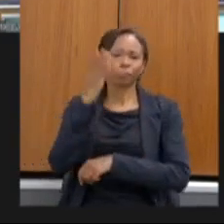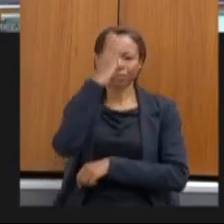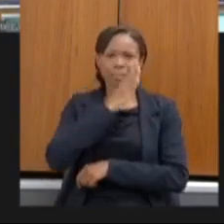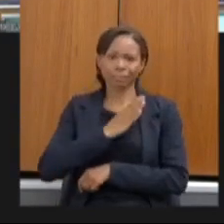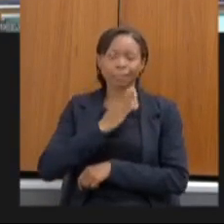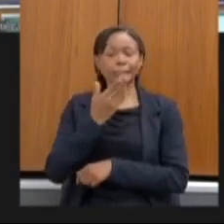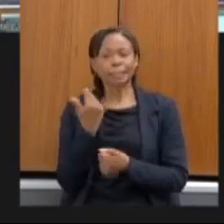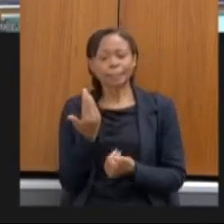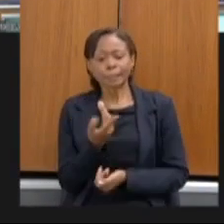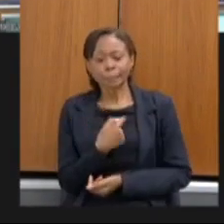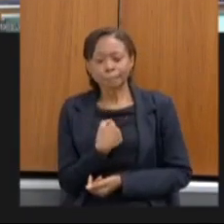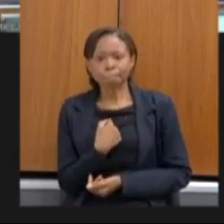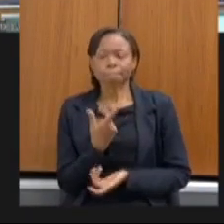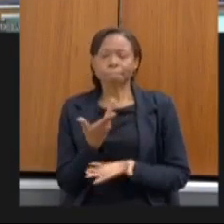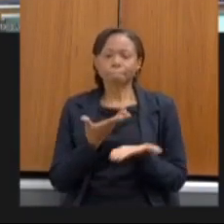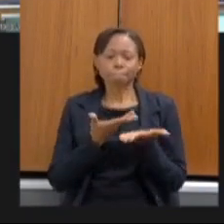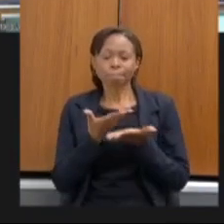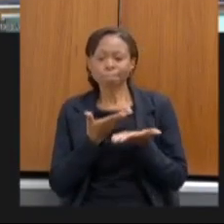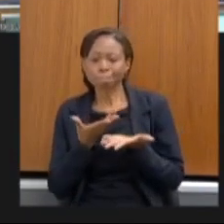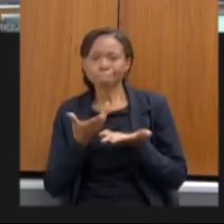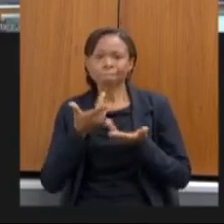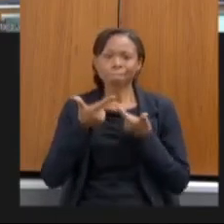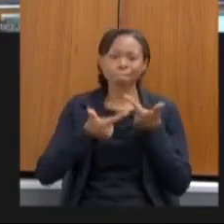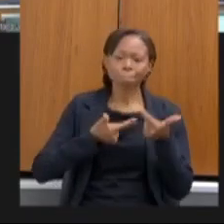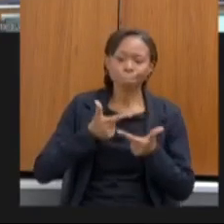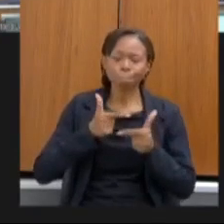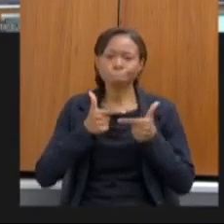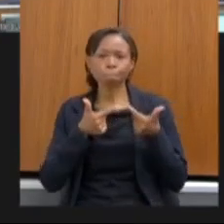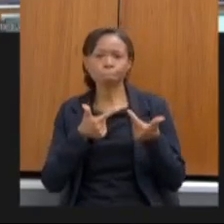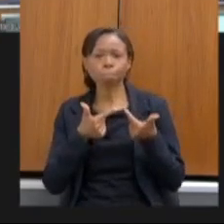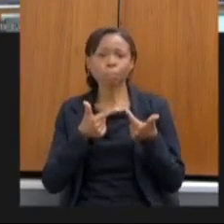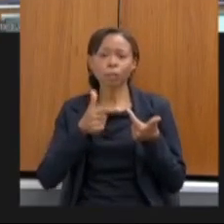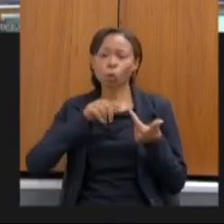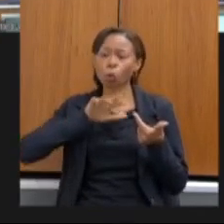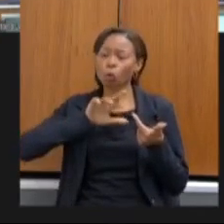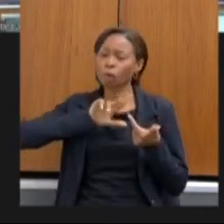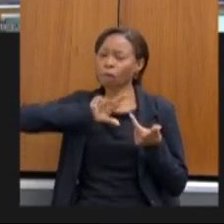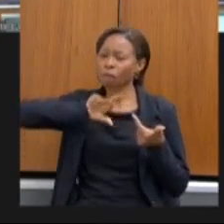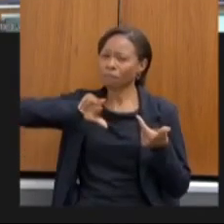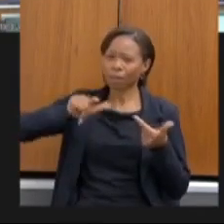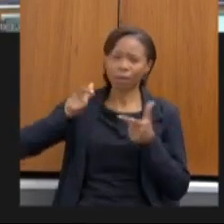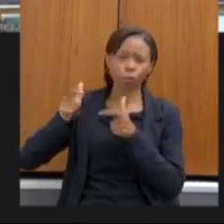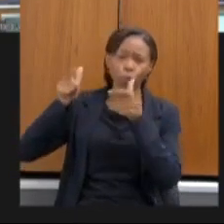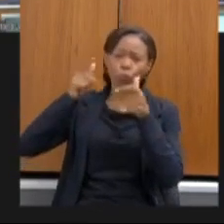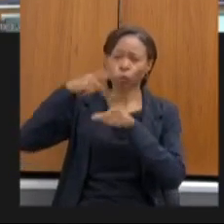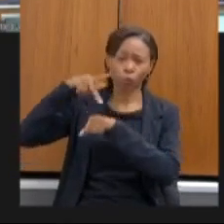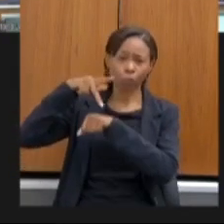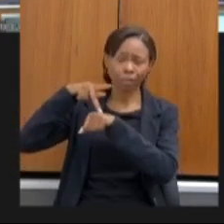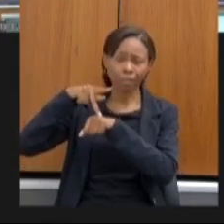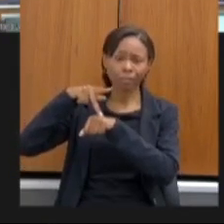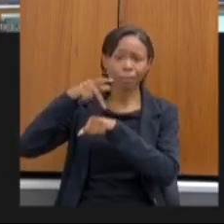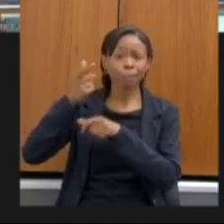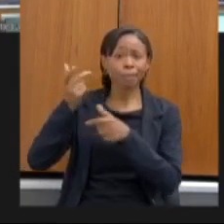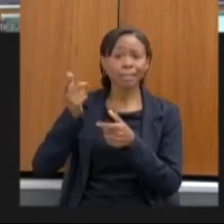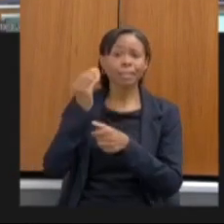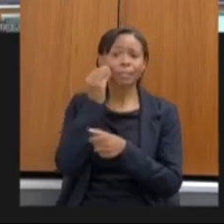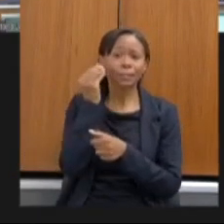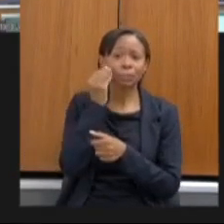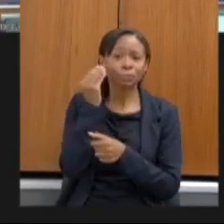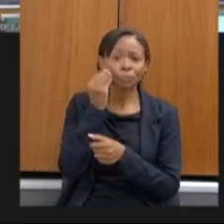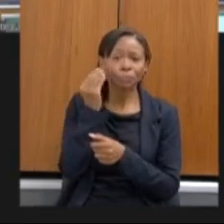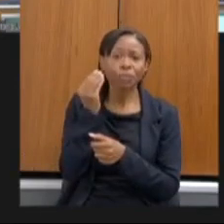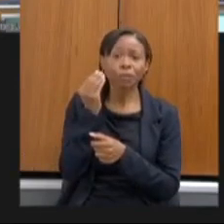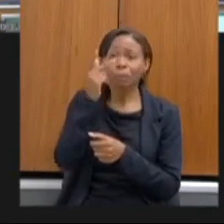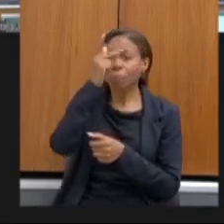com várias embaixadas para permitir que nossos mineiros pudessem voltar para